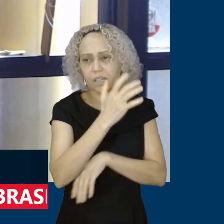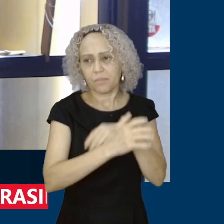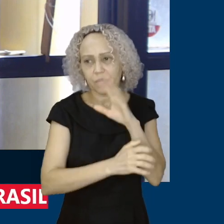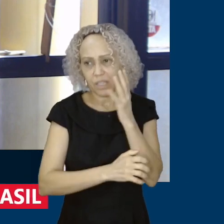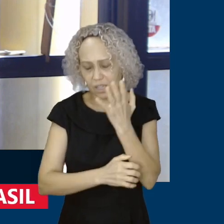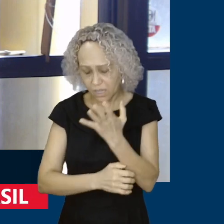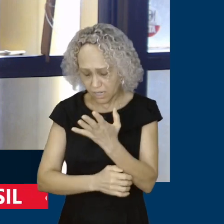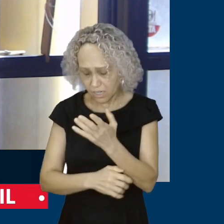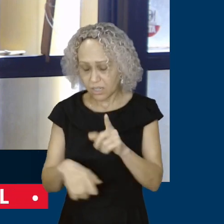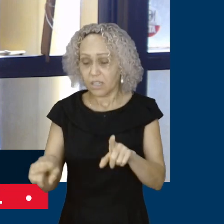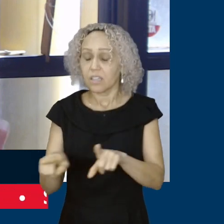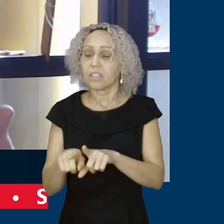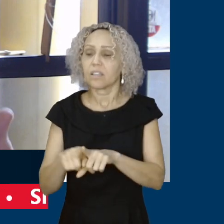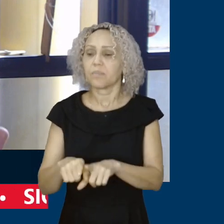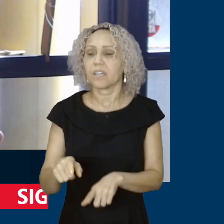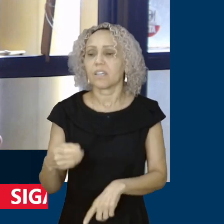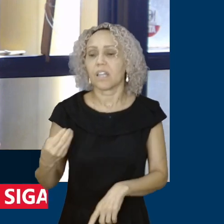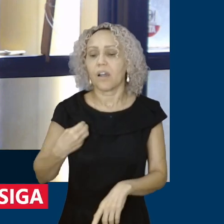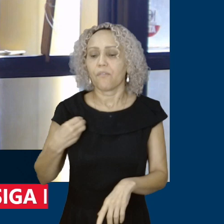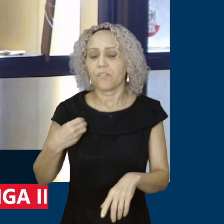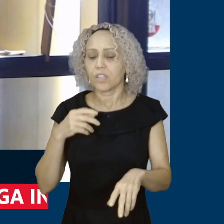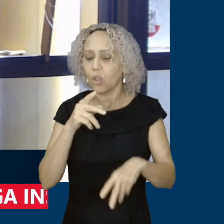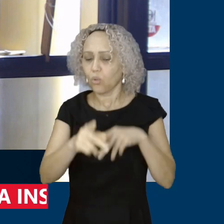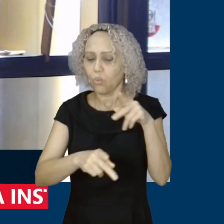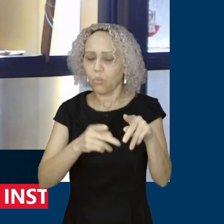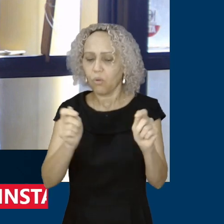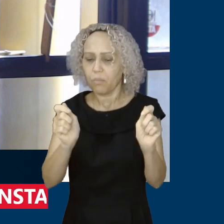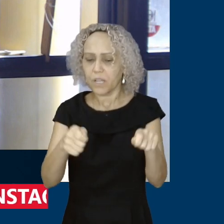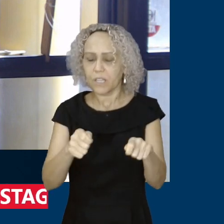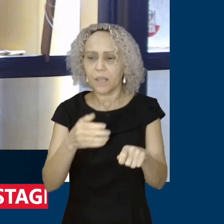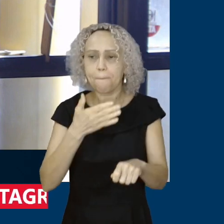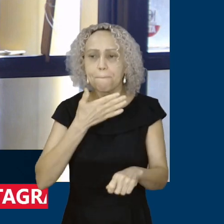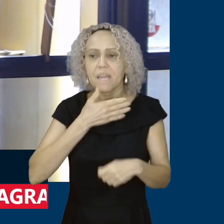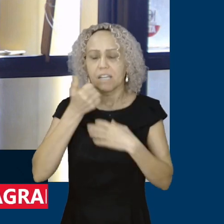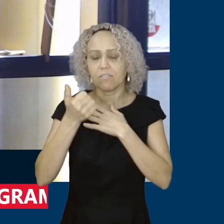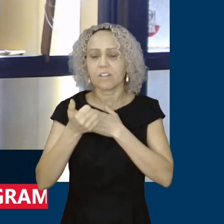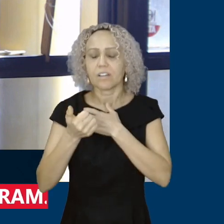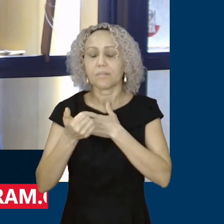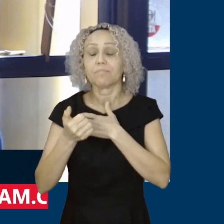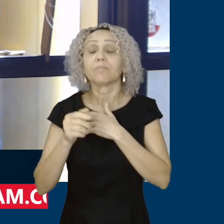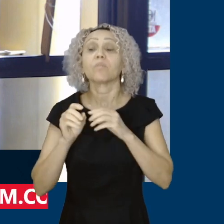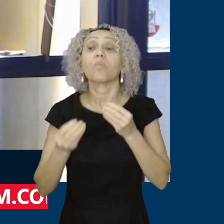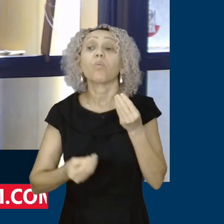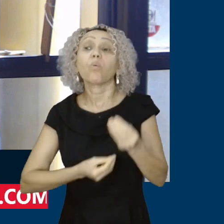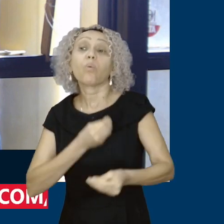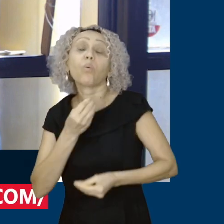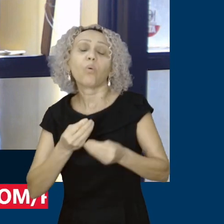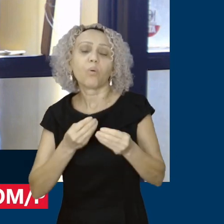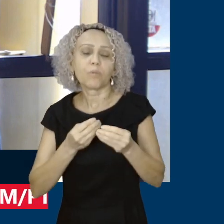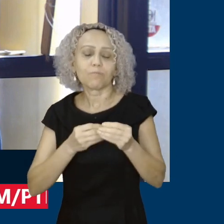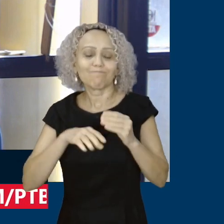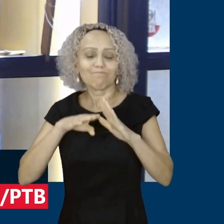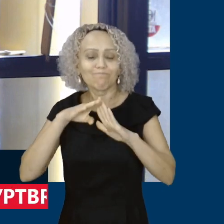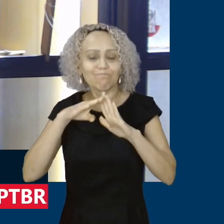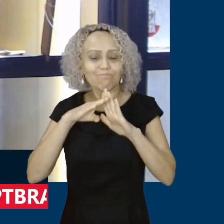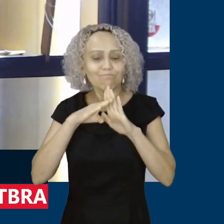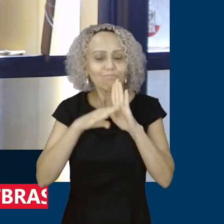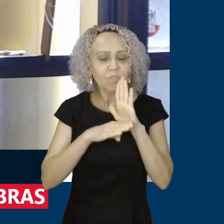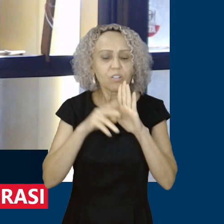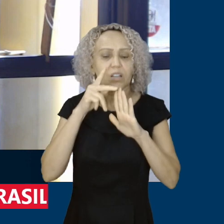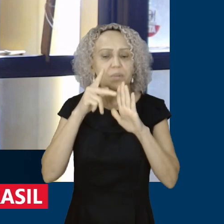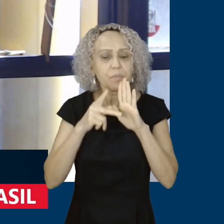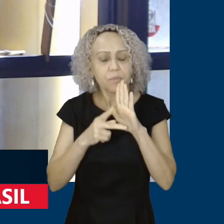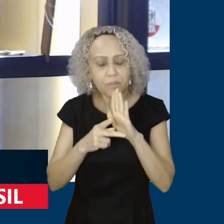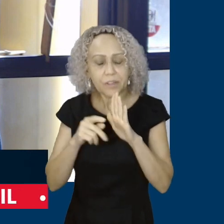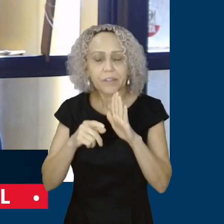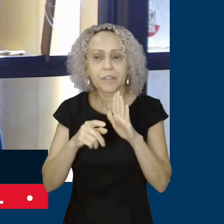melhorar a qualidade de vida do povo com programas que incluam, né, que levam os direitos